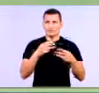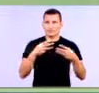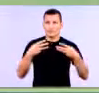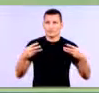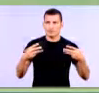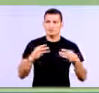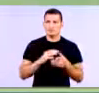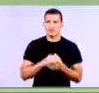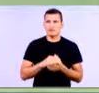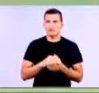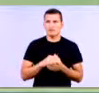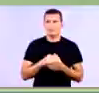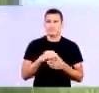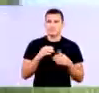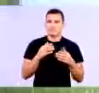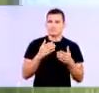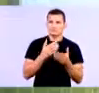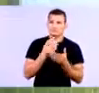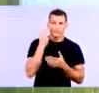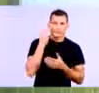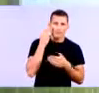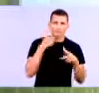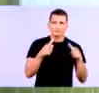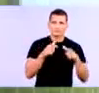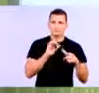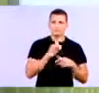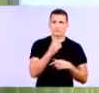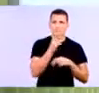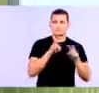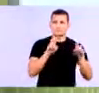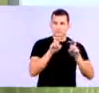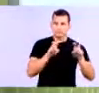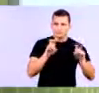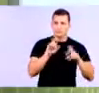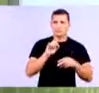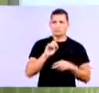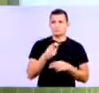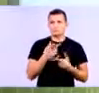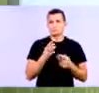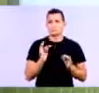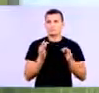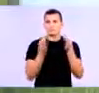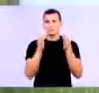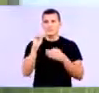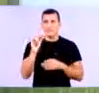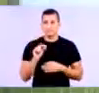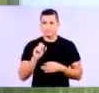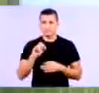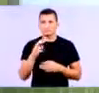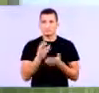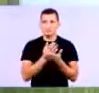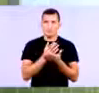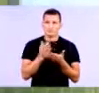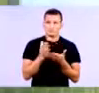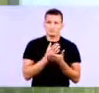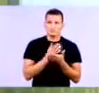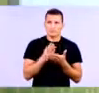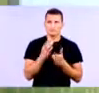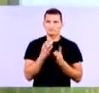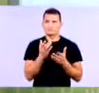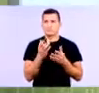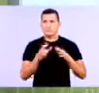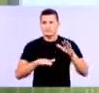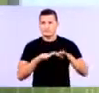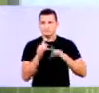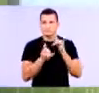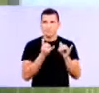gente trabalha ali só com uma máquina ou com um aparato tecnológico menor, ou às vezes a internet não tem condição de funcionar